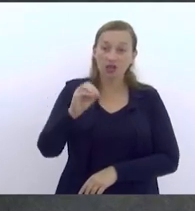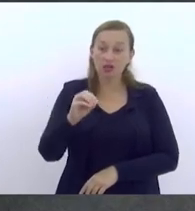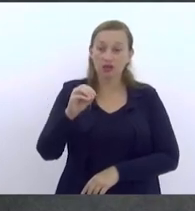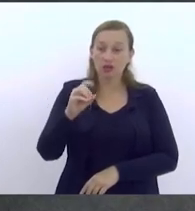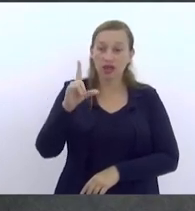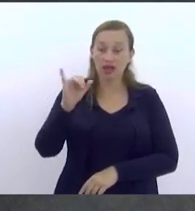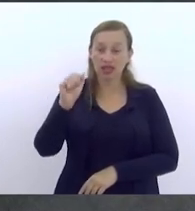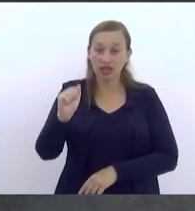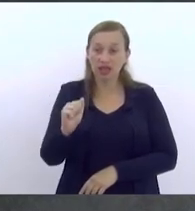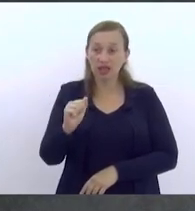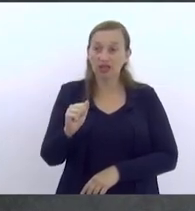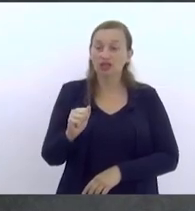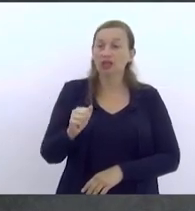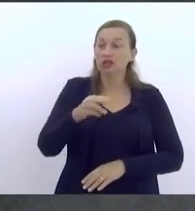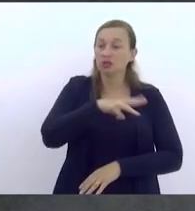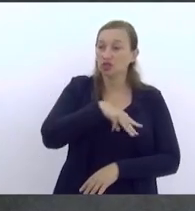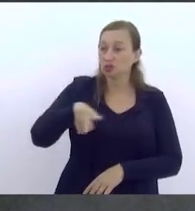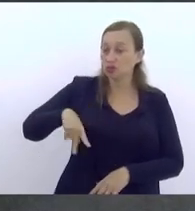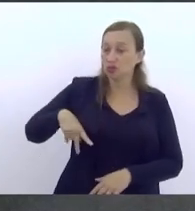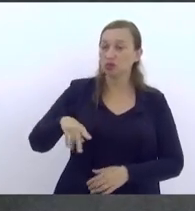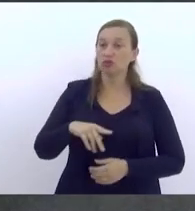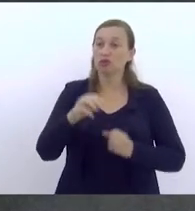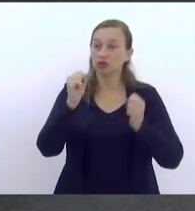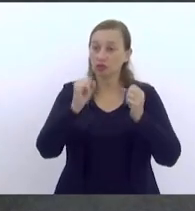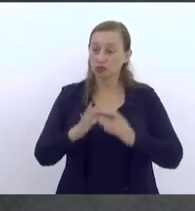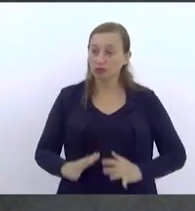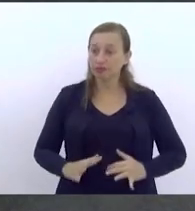E o Ministério Público diz o seguinte: